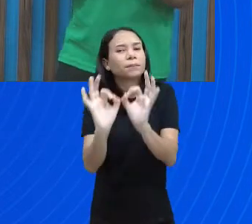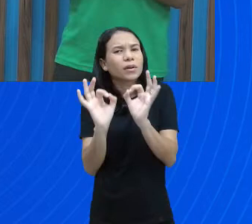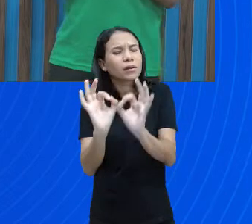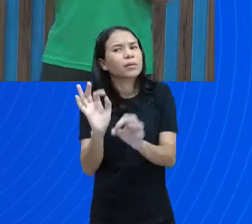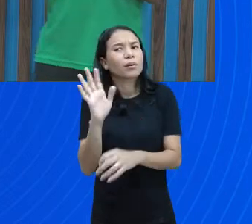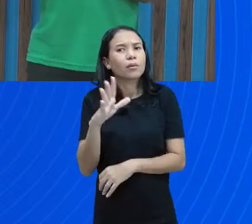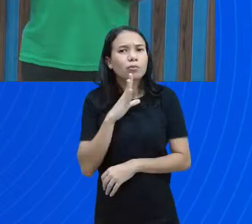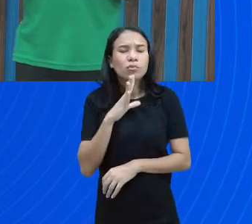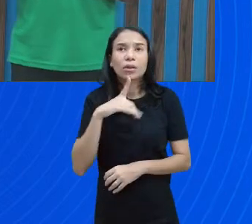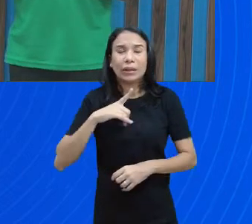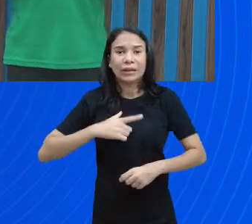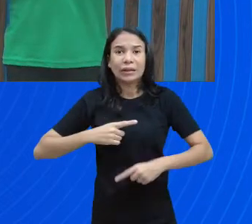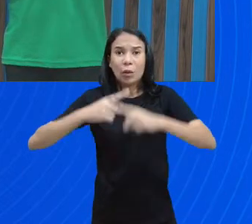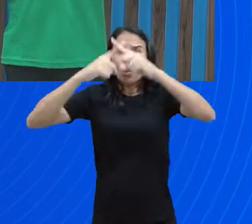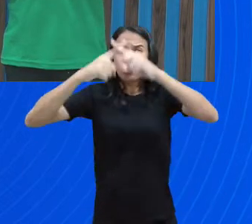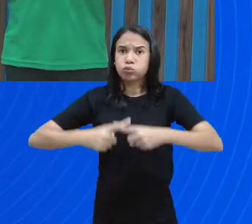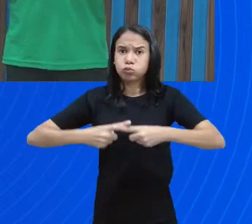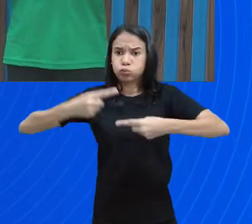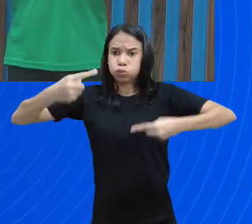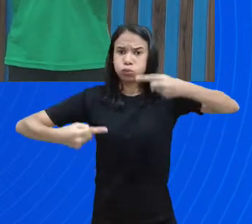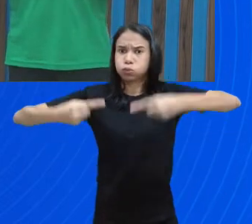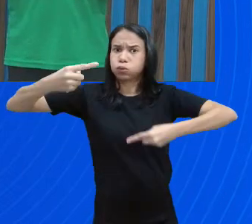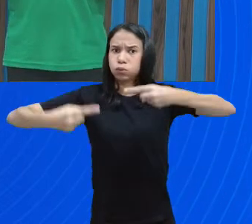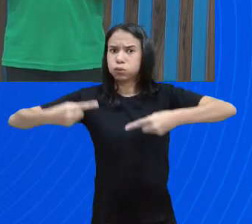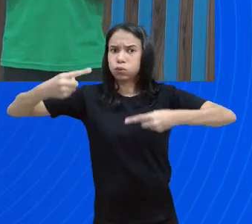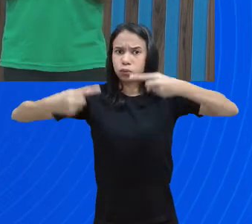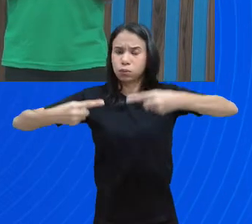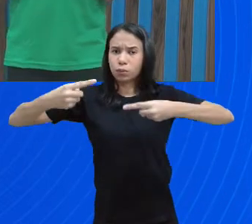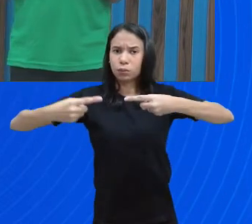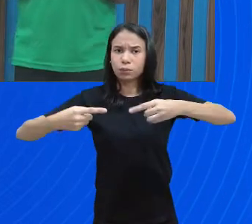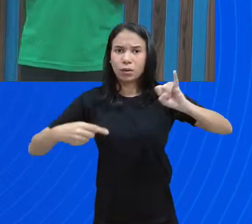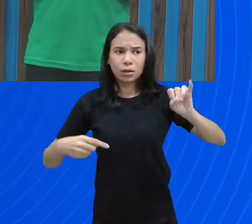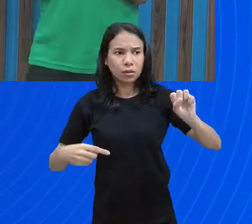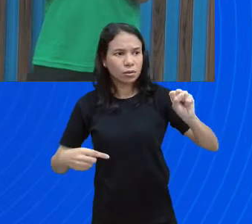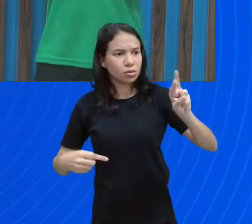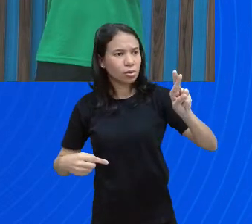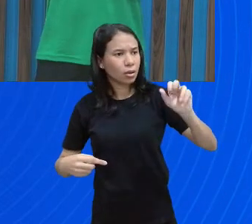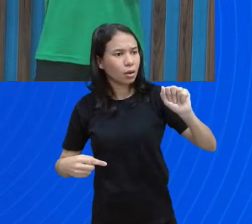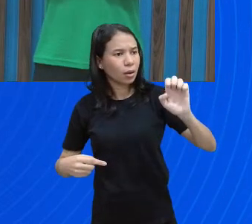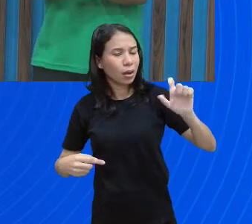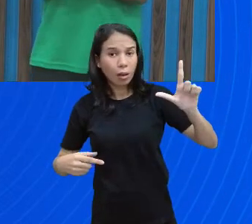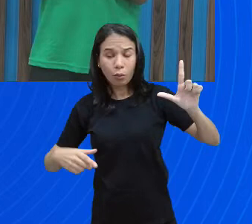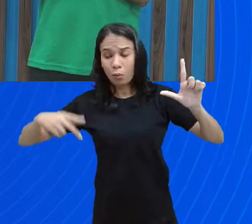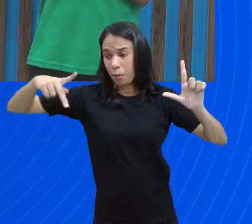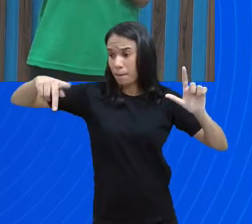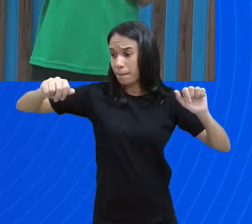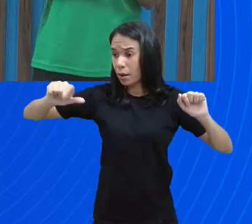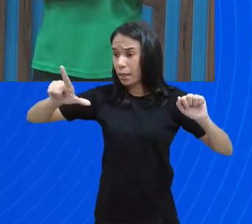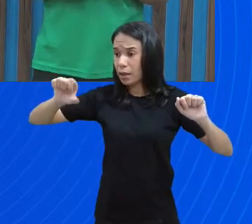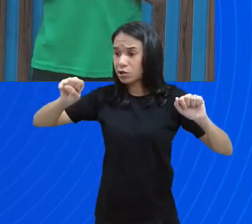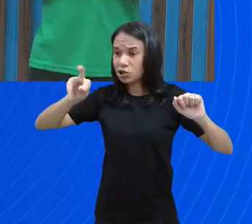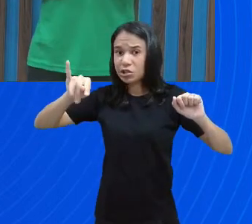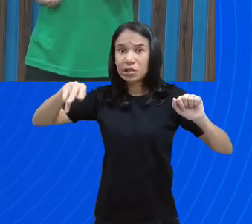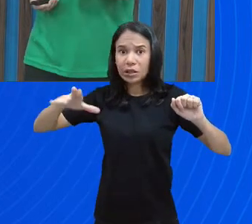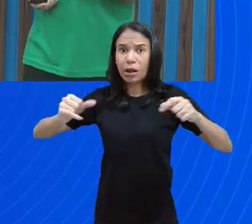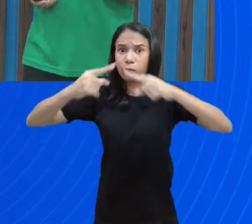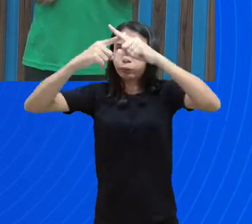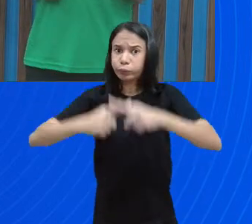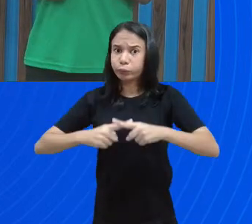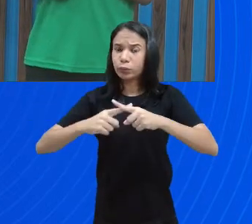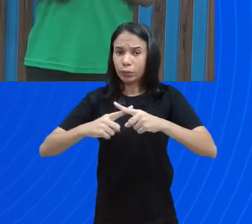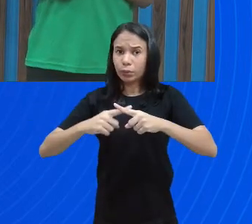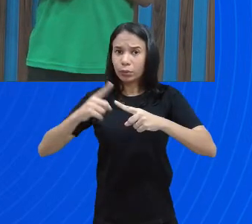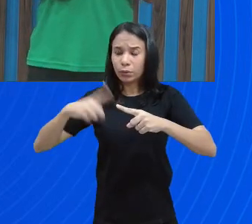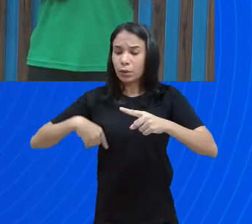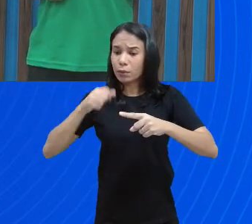falar que existe um conflito entre Israel e Palestina. Esse é um dos principais conflitos geopolíticos do mundo atual e a gente vai ver isso